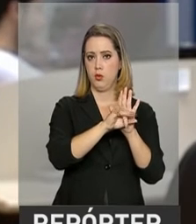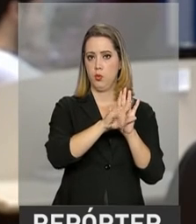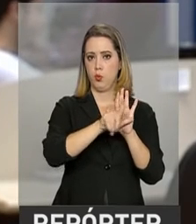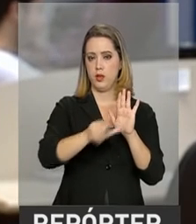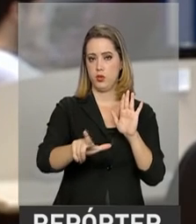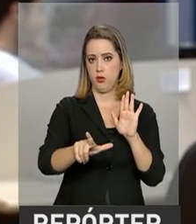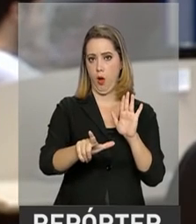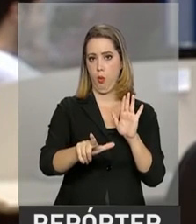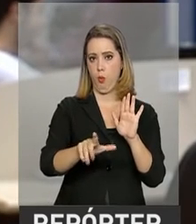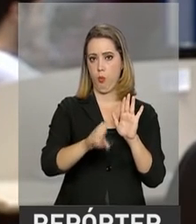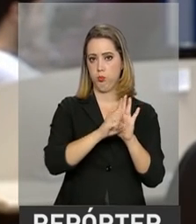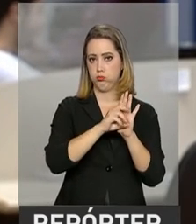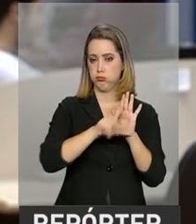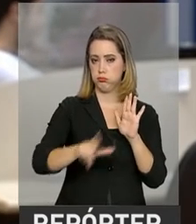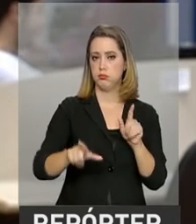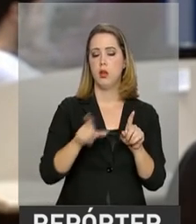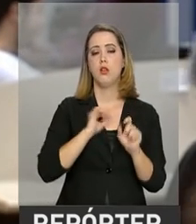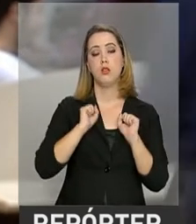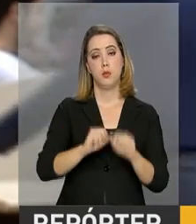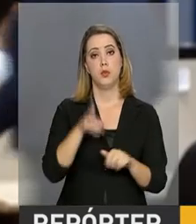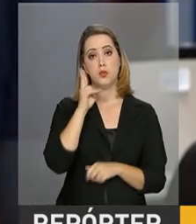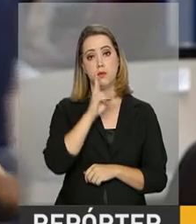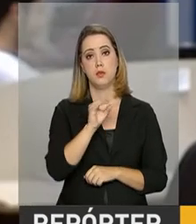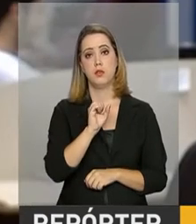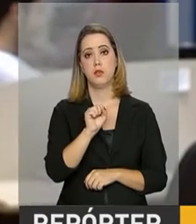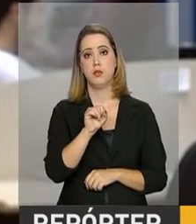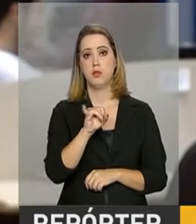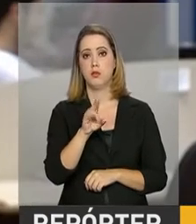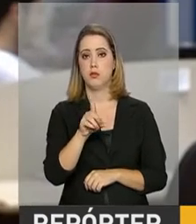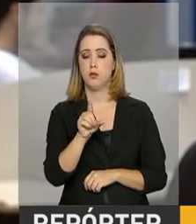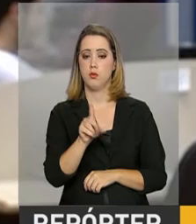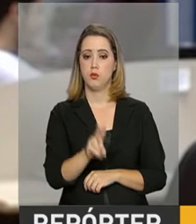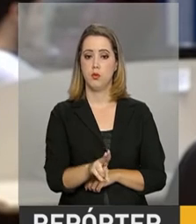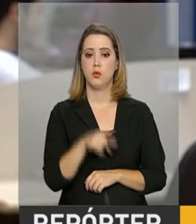pelo Sistema de Seleção Unificado SISU no site